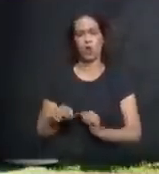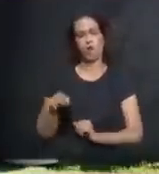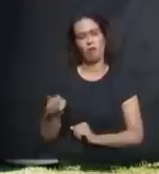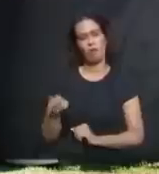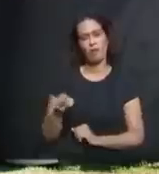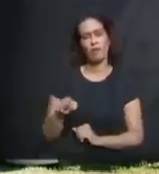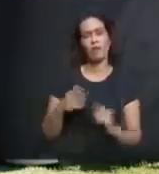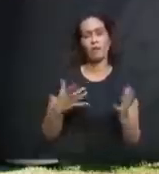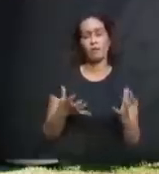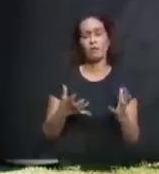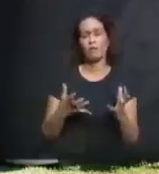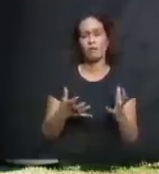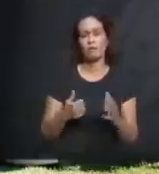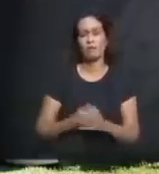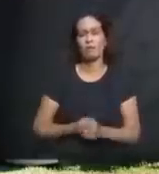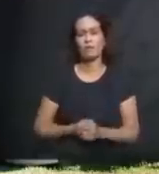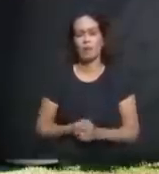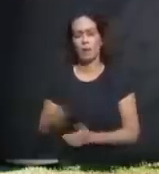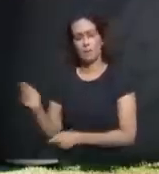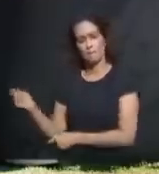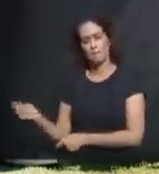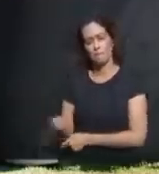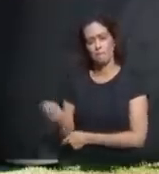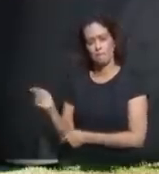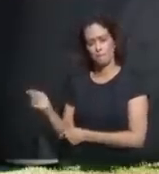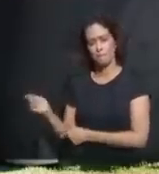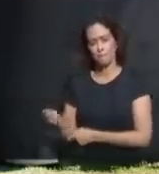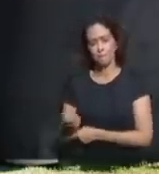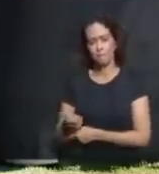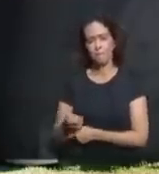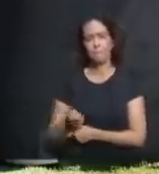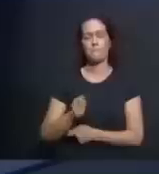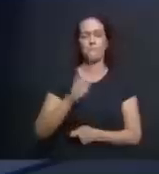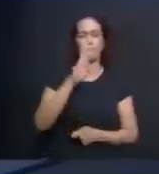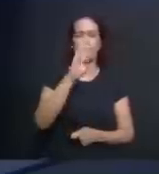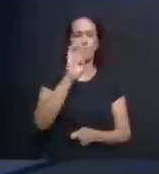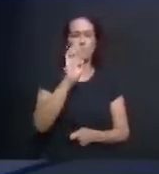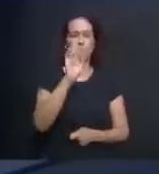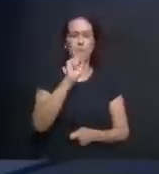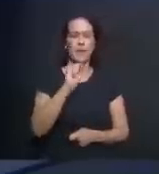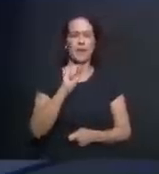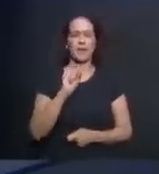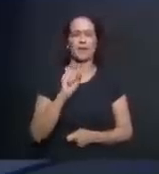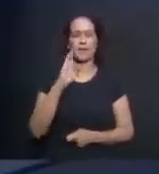tentar beisebol. Foi tipo um selo